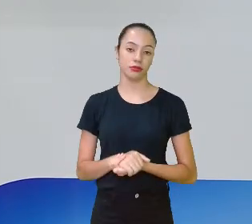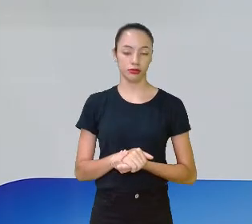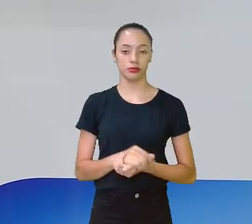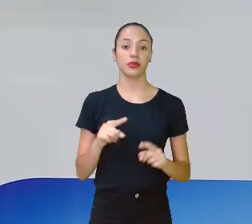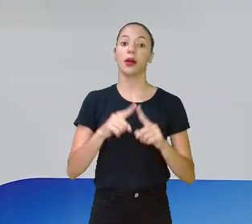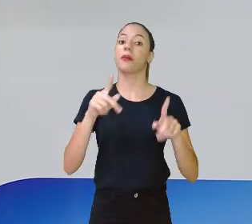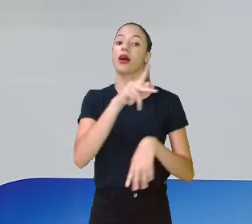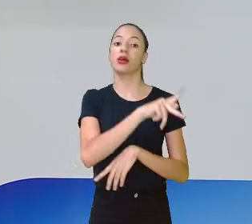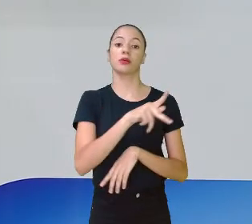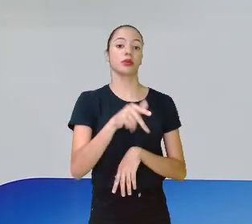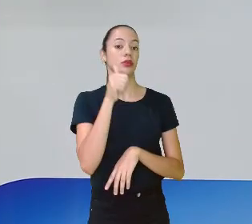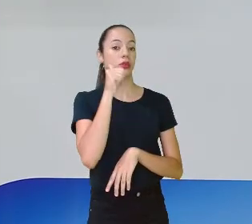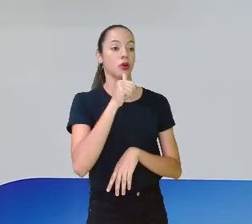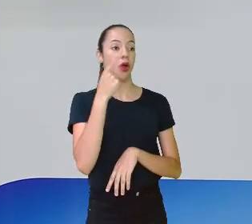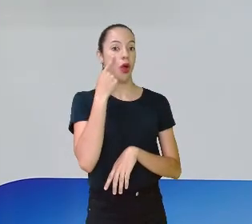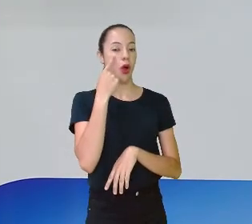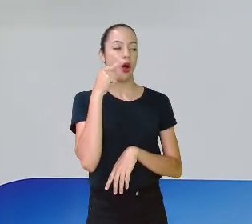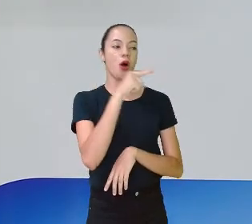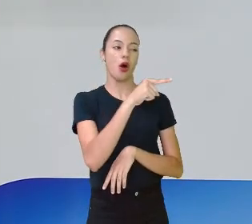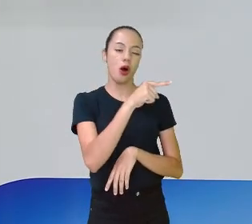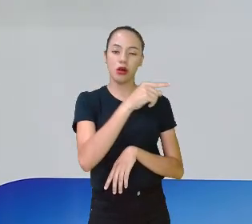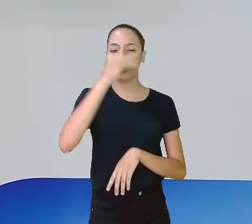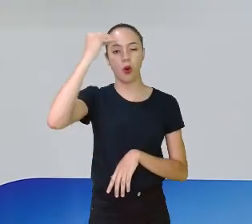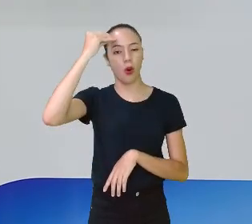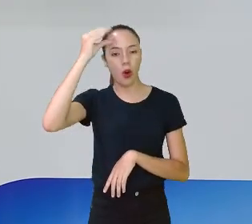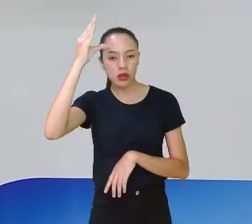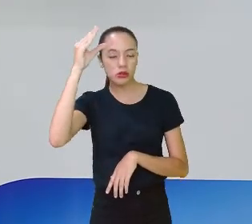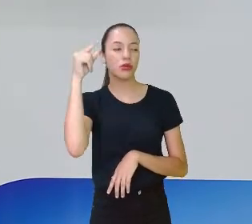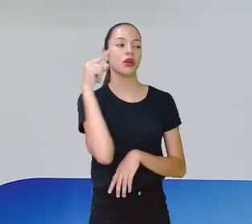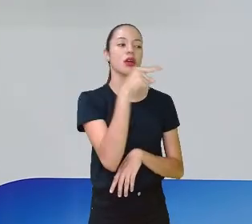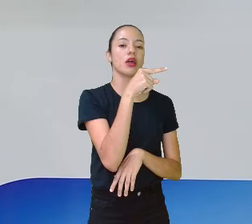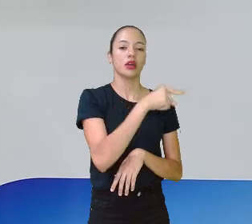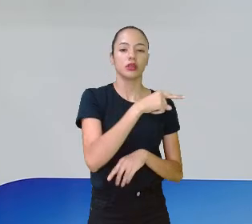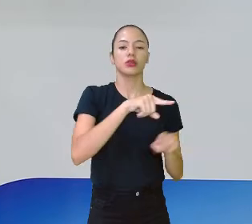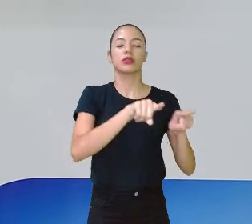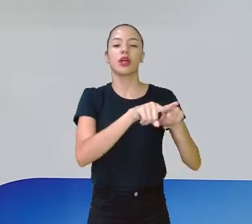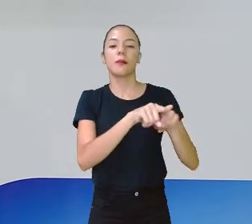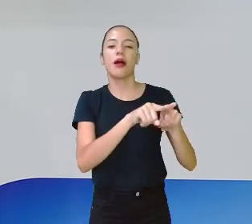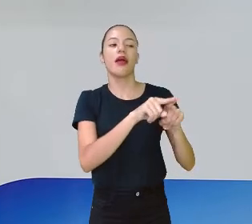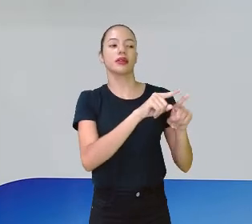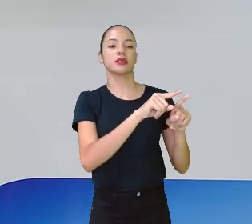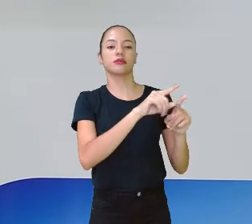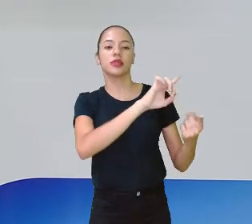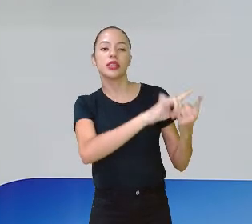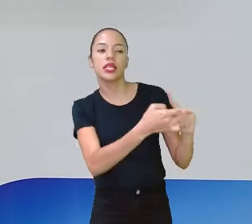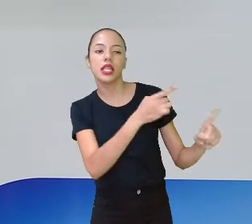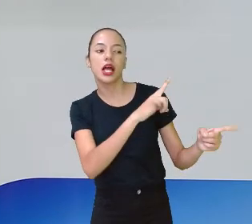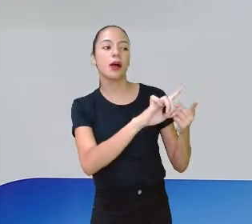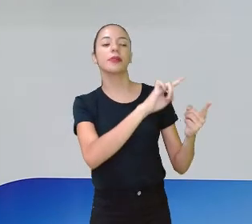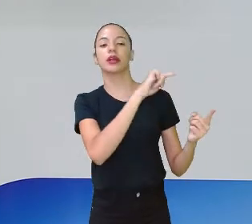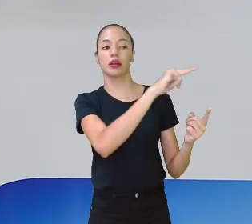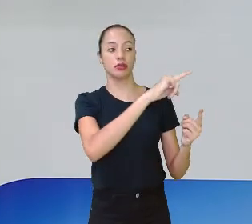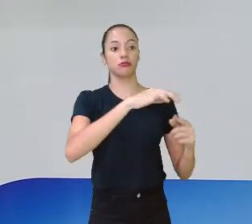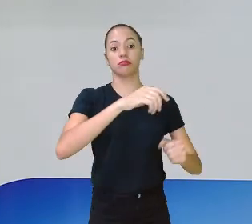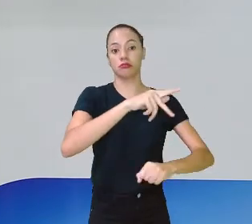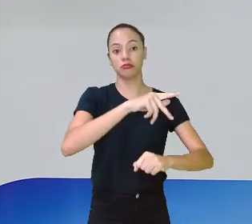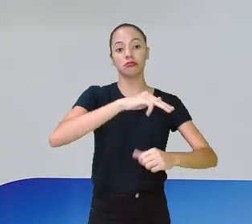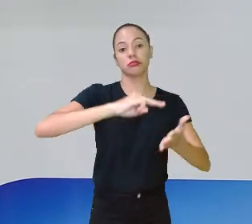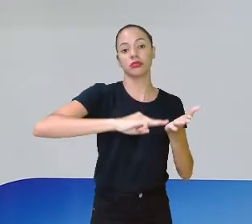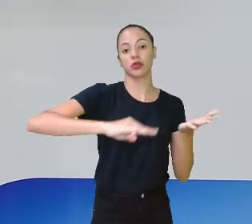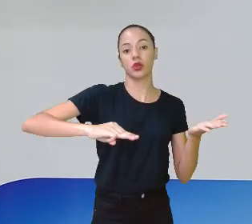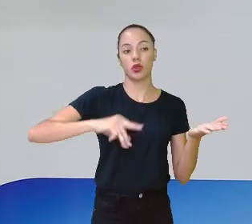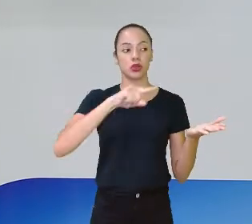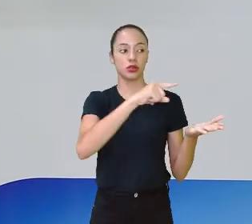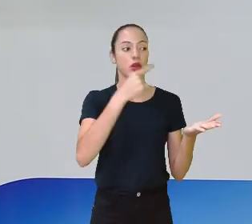aí a professora, com a sua sabedoria, com a sua dinâmica, com a sua metodologia, um